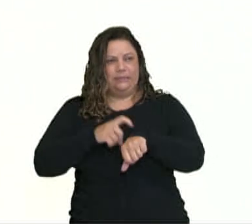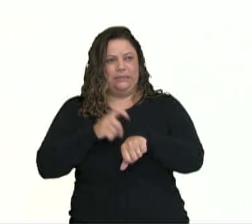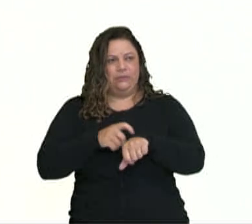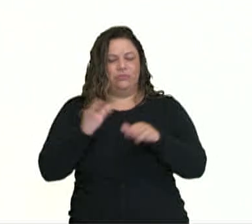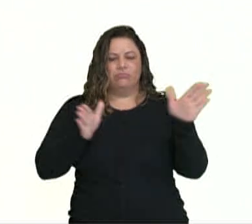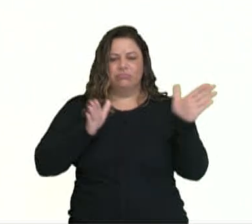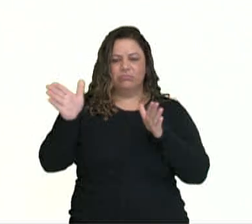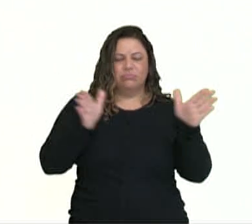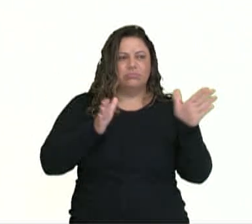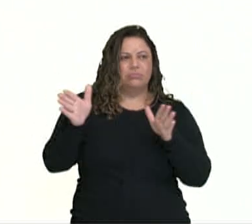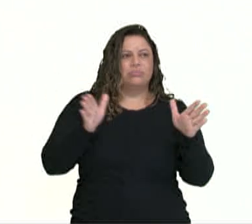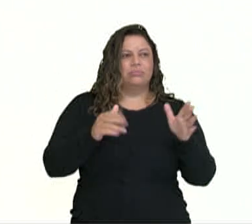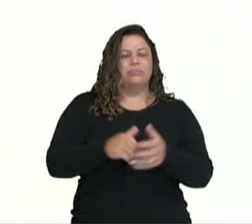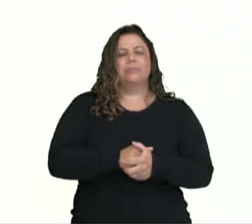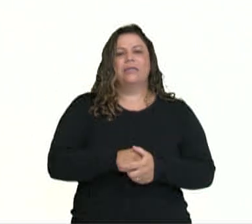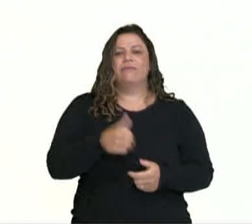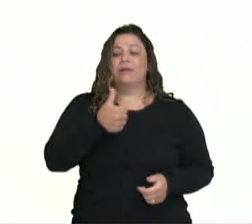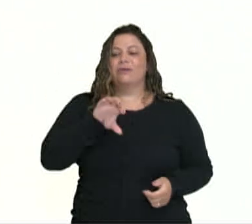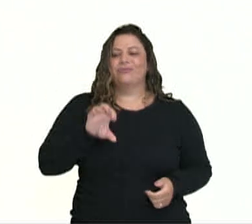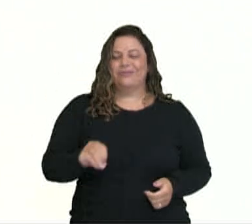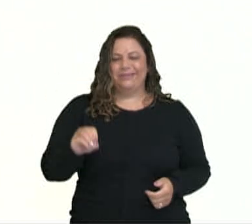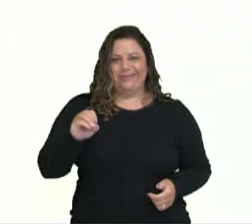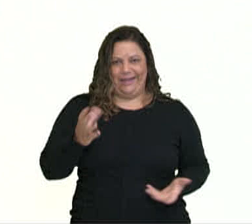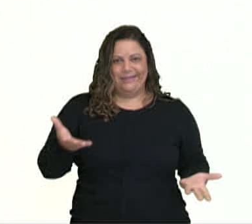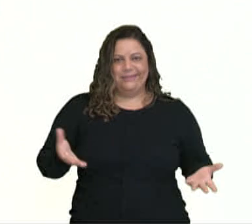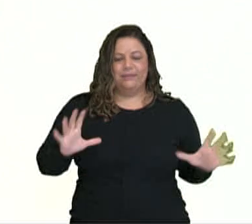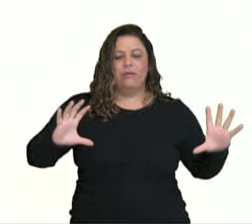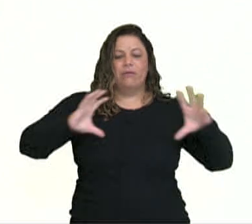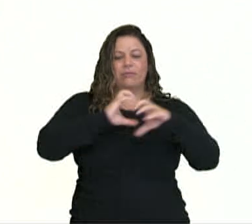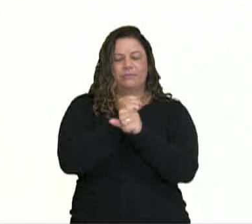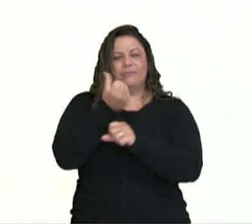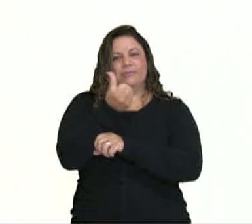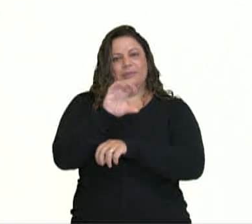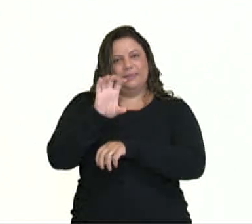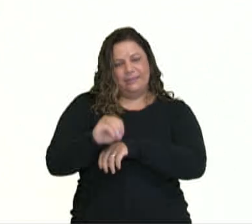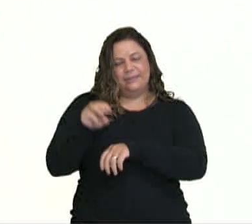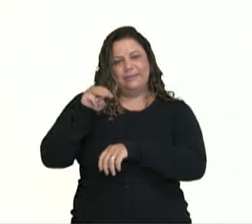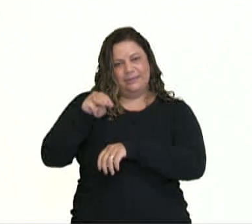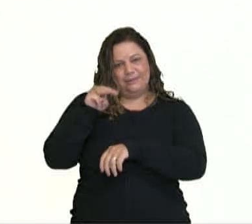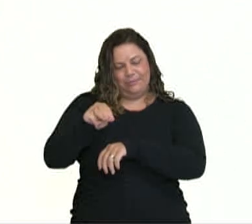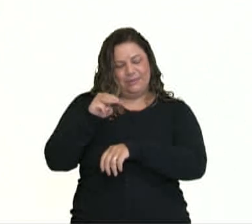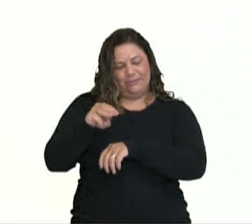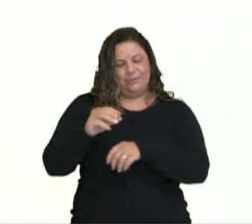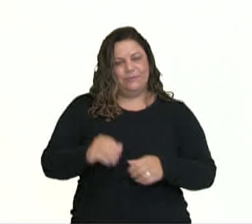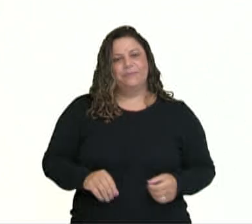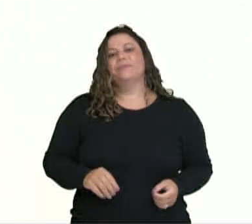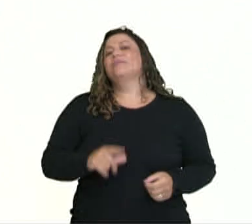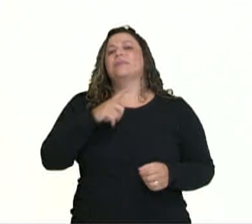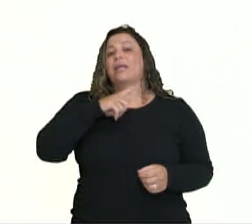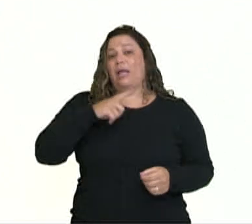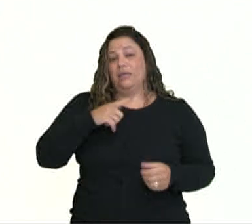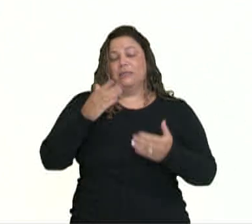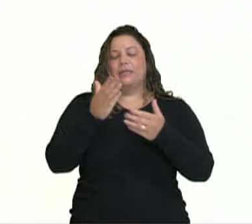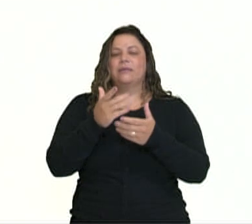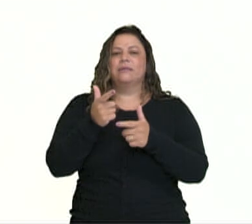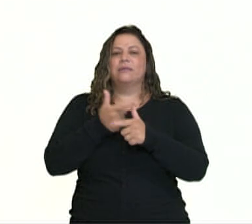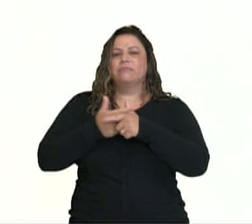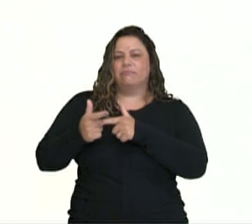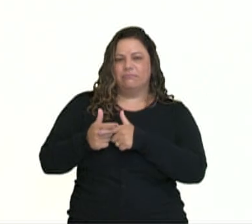10. Então, essas partidas, o total dá 60 minutos, mas ela tem a divisão de 30 minutos de